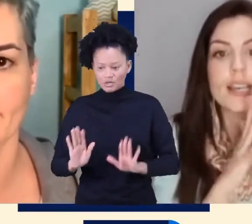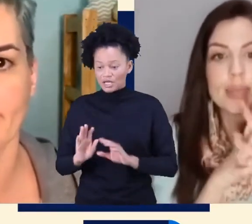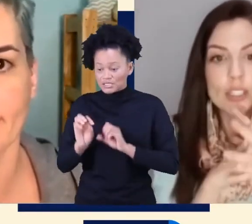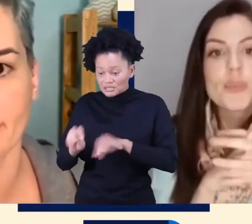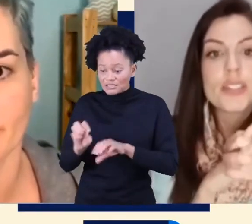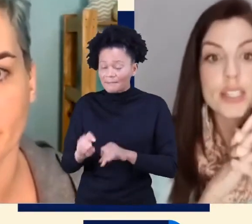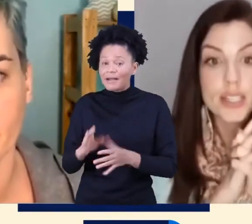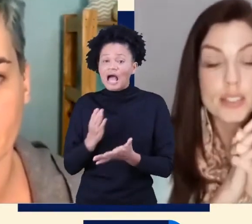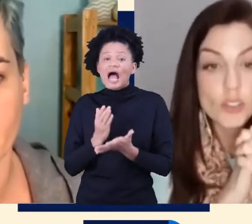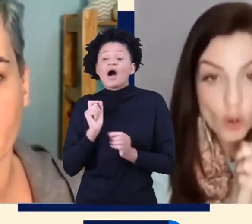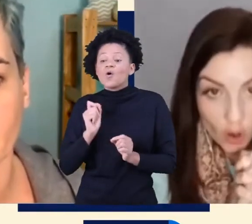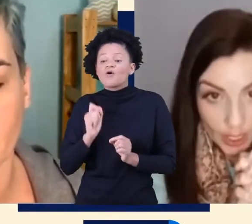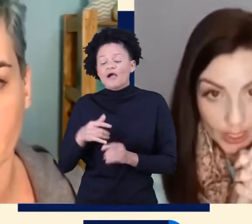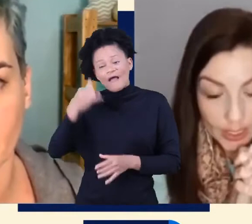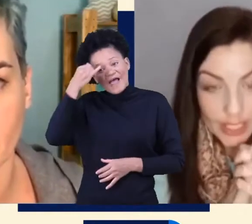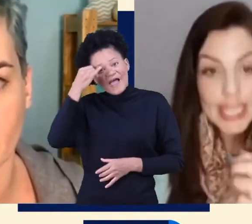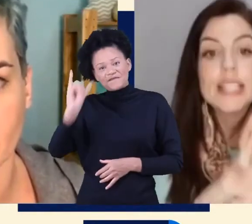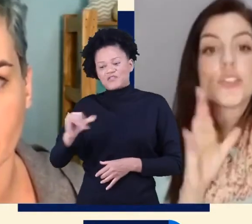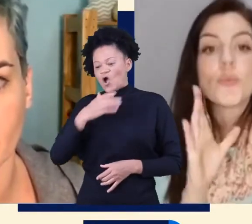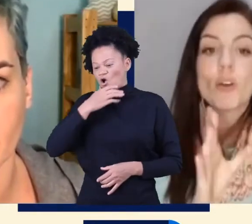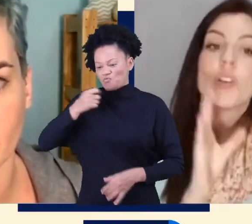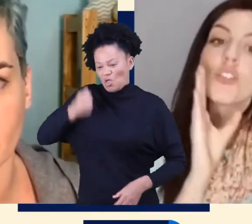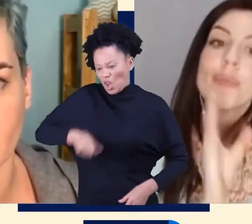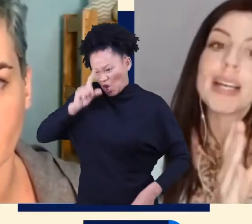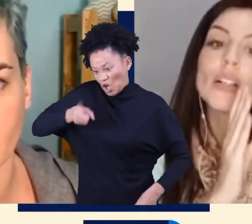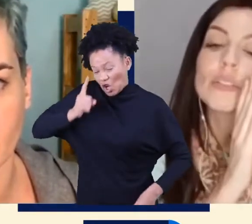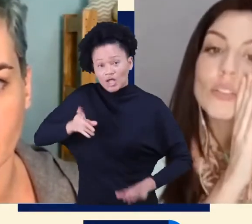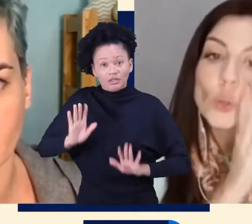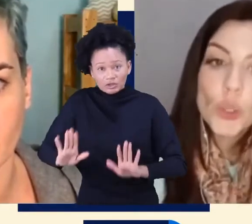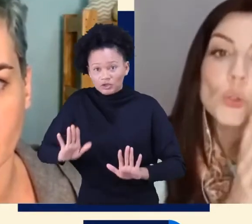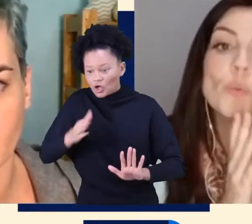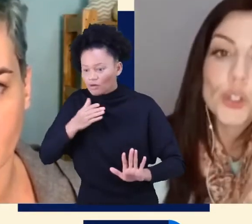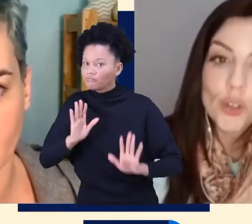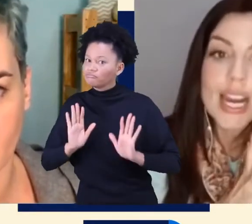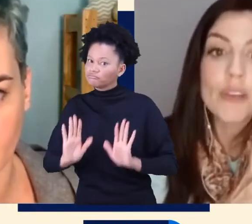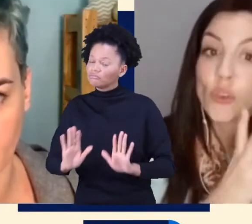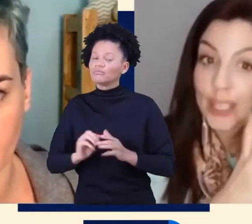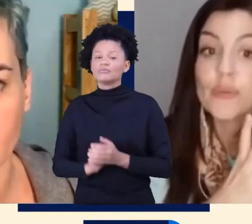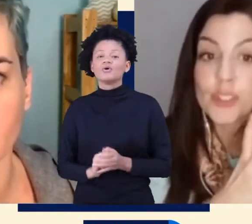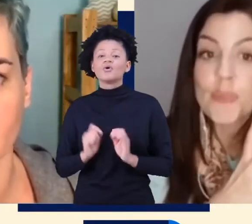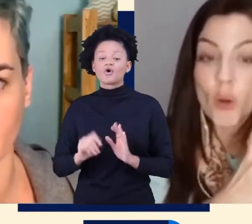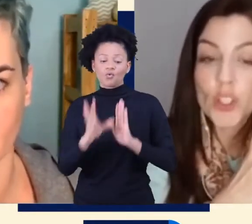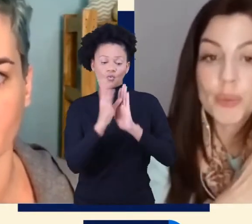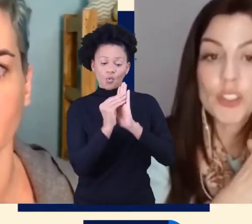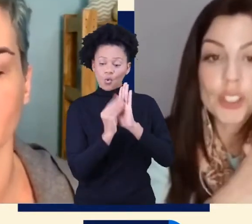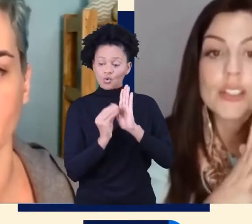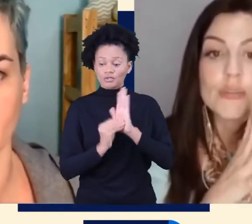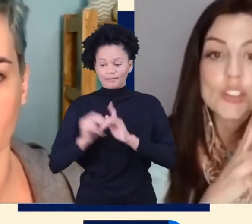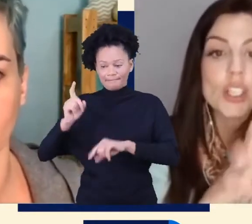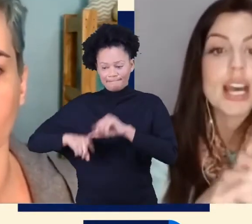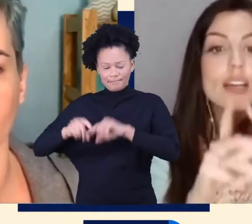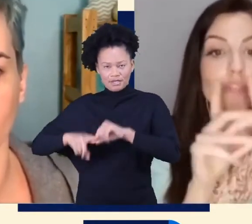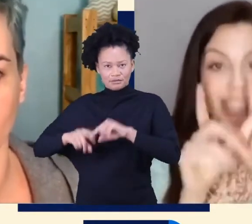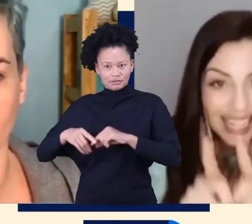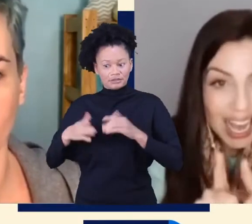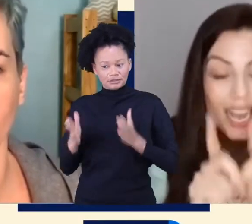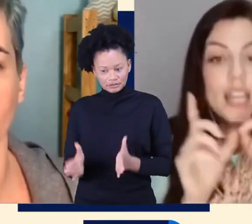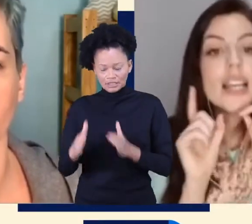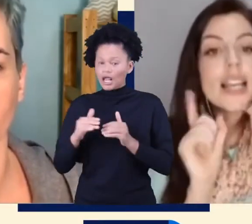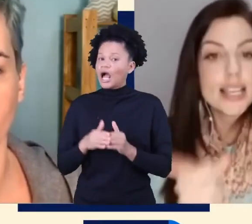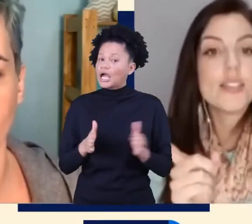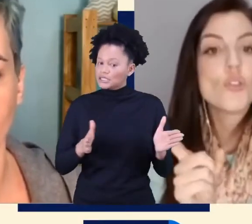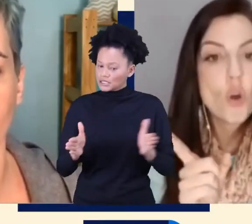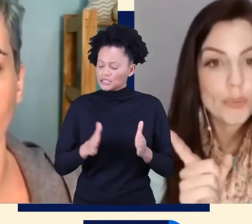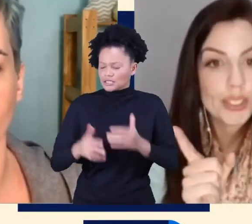falar claramente para as crianças. Olha, existe uma coisa chamada conteúdo pornográfico. Aí você pode, a partir dessa faixa etária,